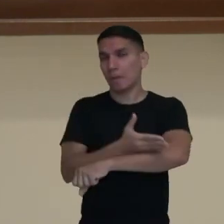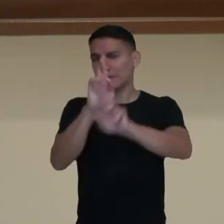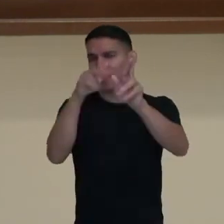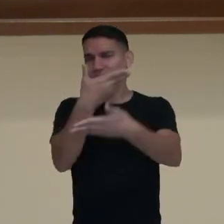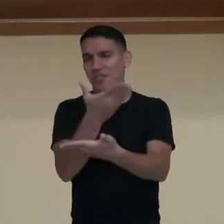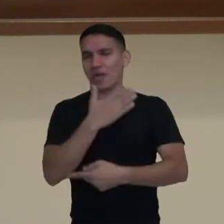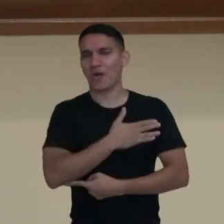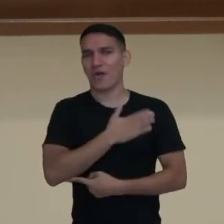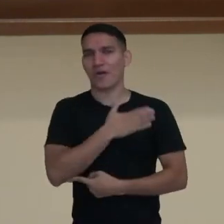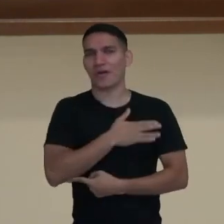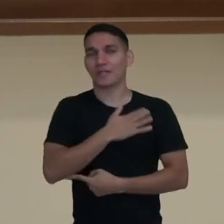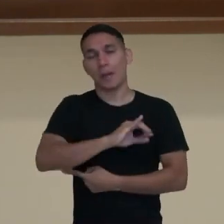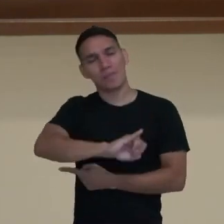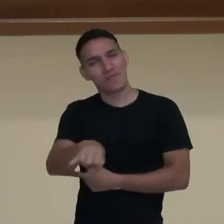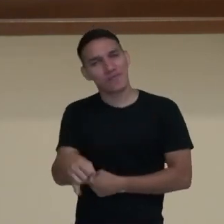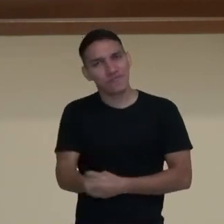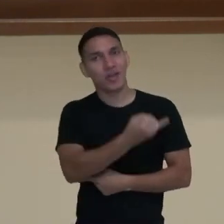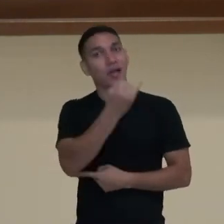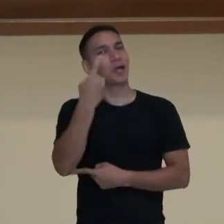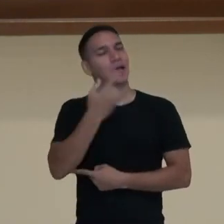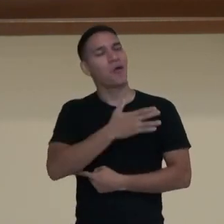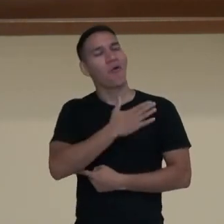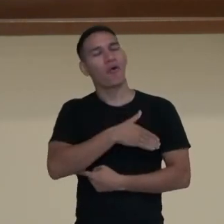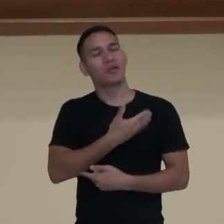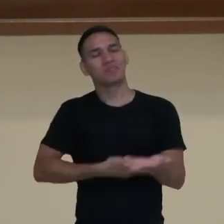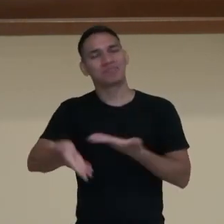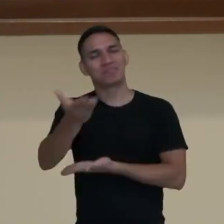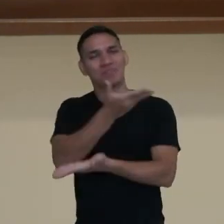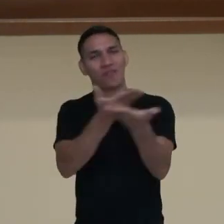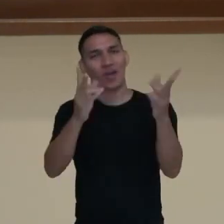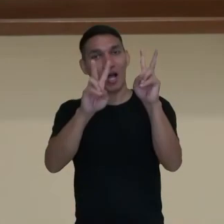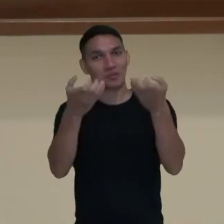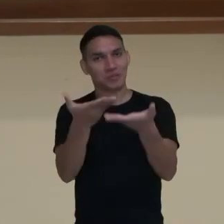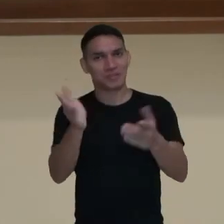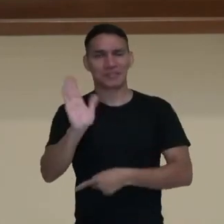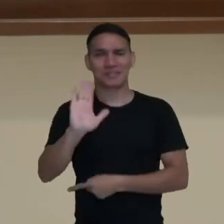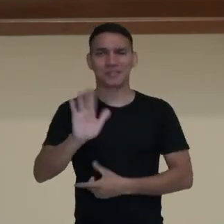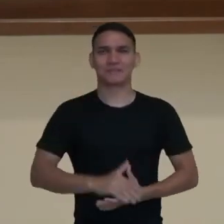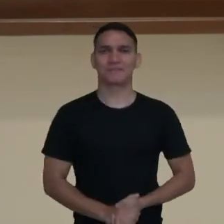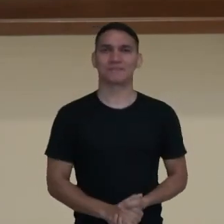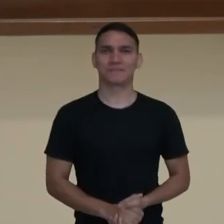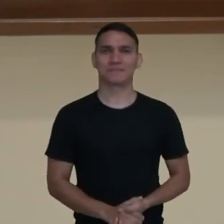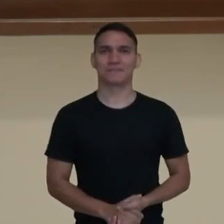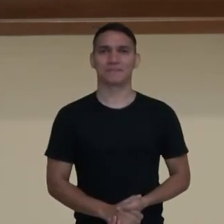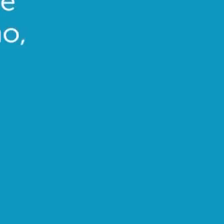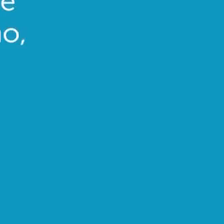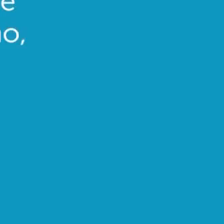tenham gostado e aproveitado, gostei muito de conversar com vocês sobre isso e até mais!